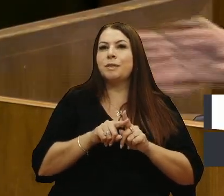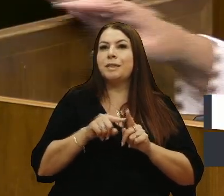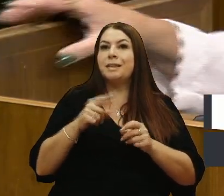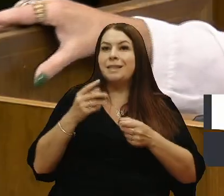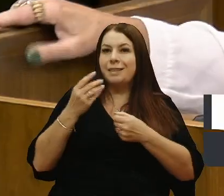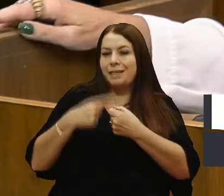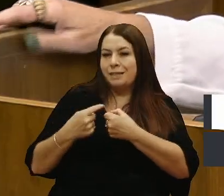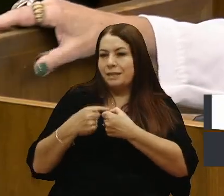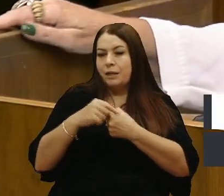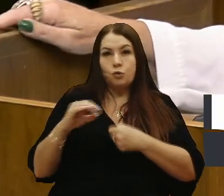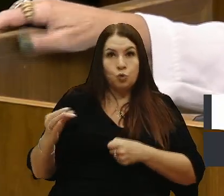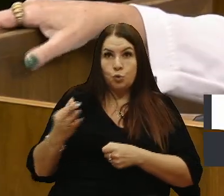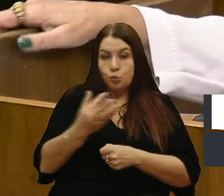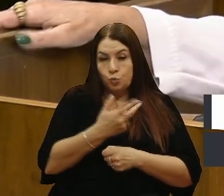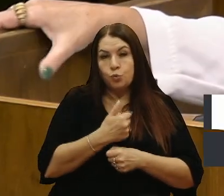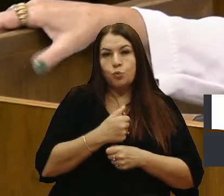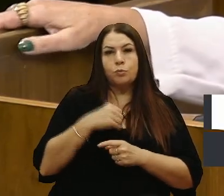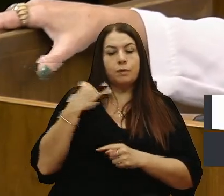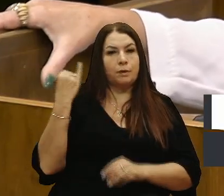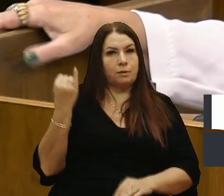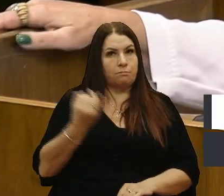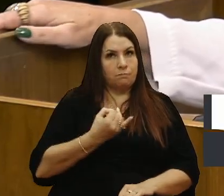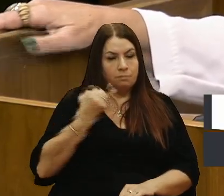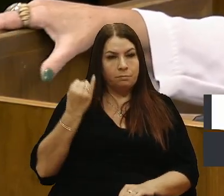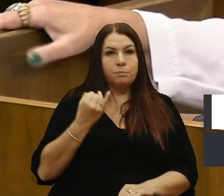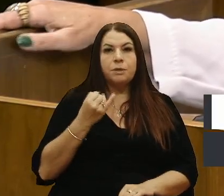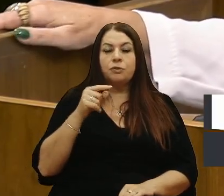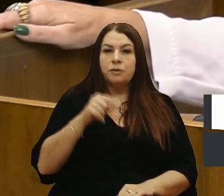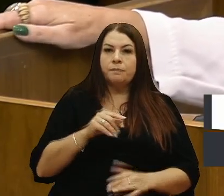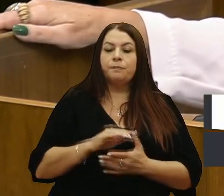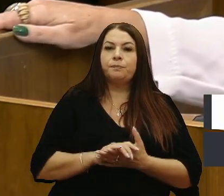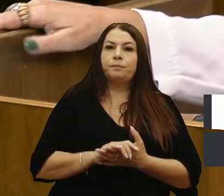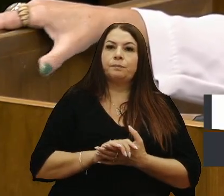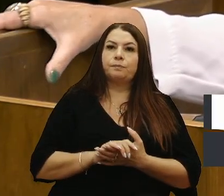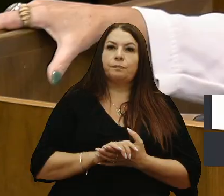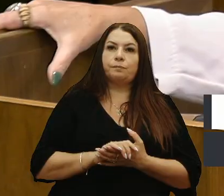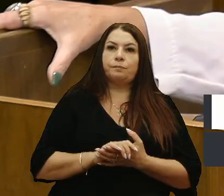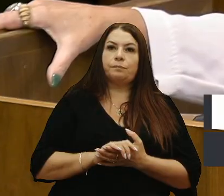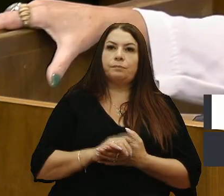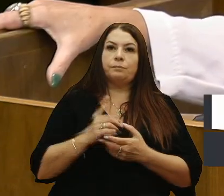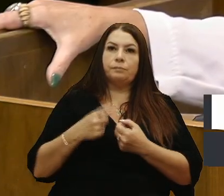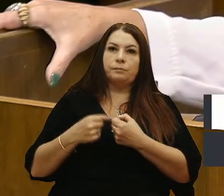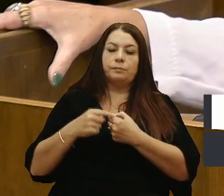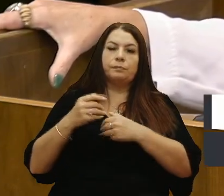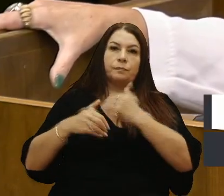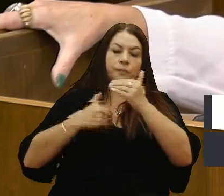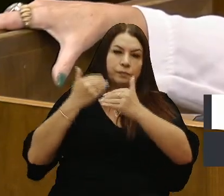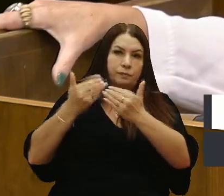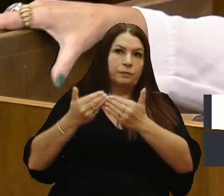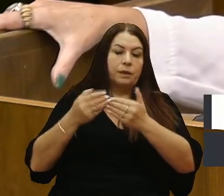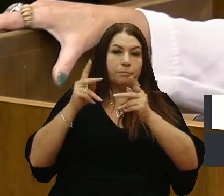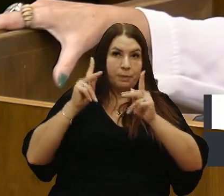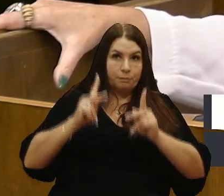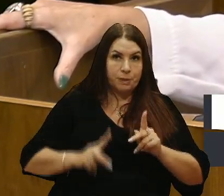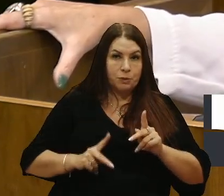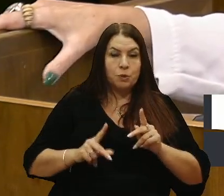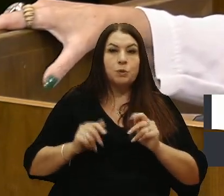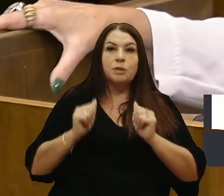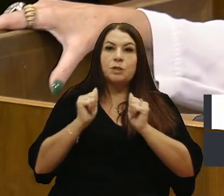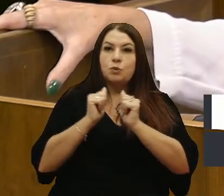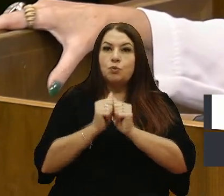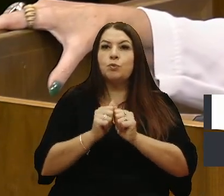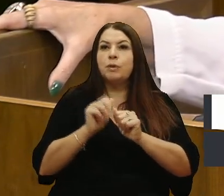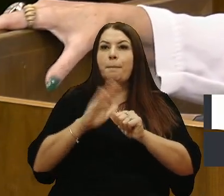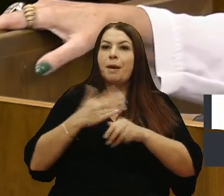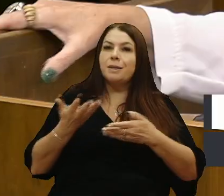cidade. Então, tudo isso é fundamental, é muito importante para a cidade se desenvolver, para as pessoas estarem